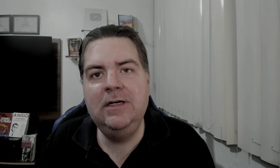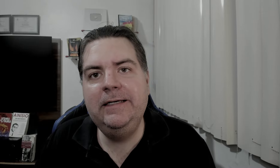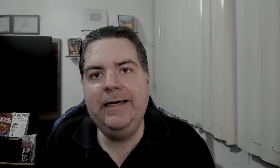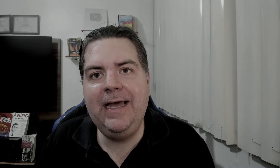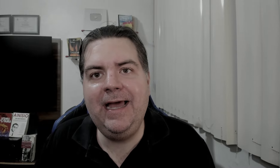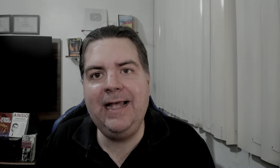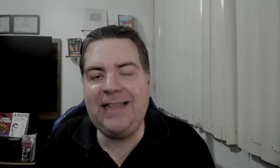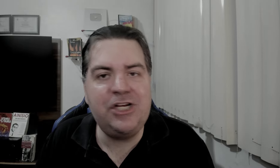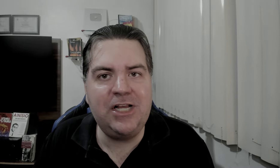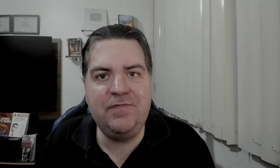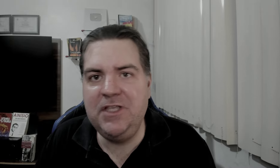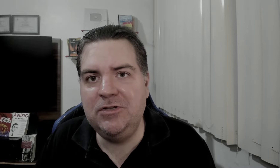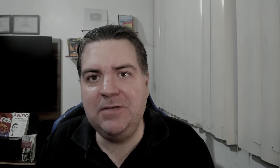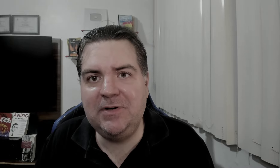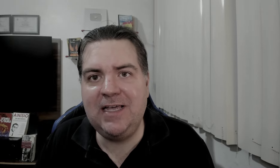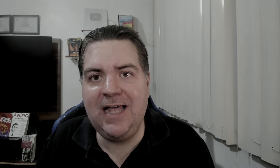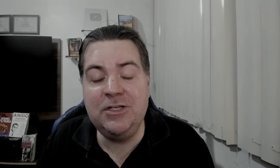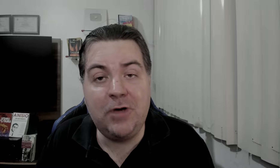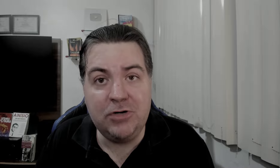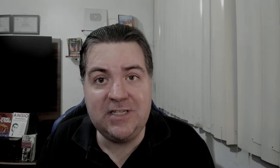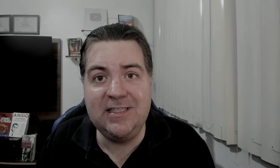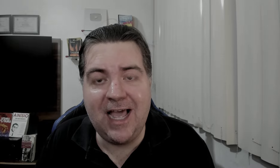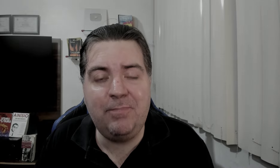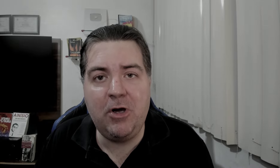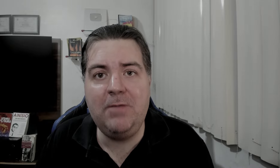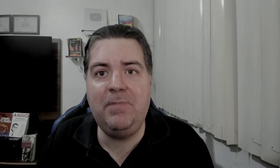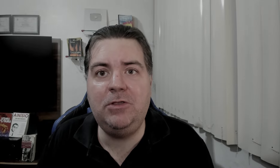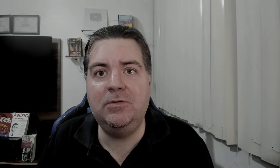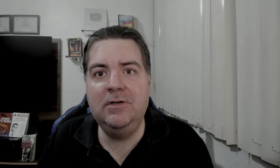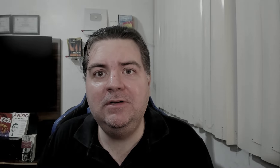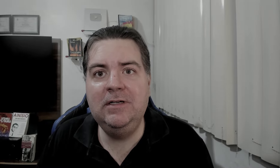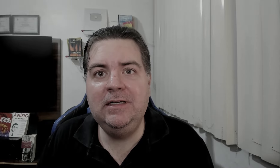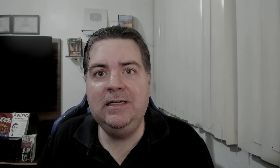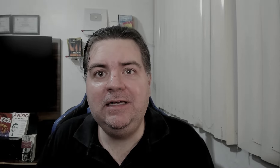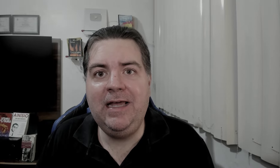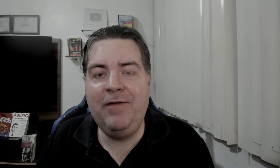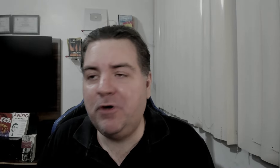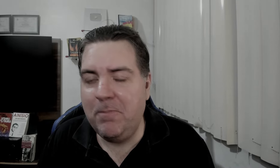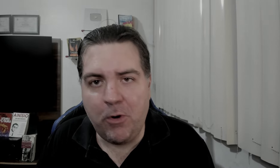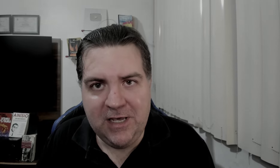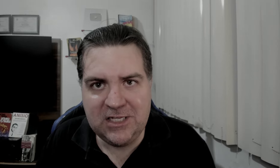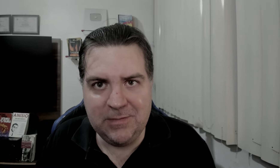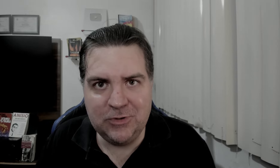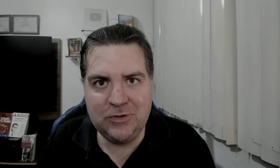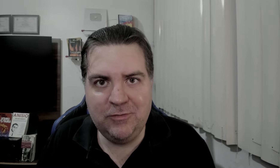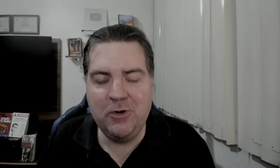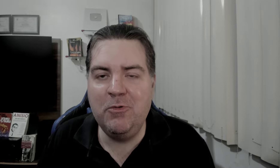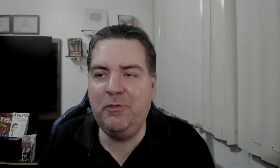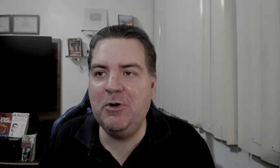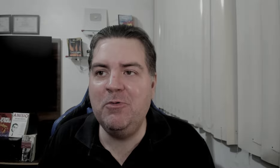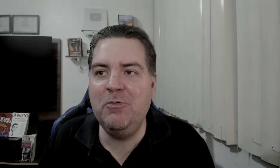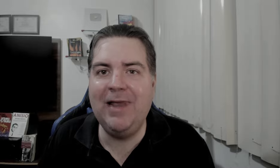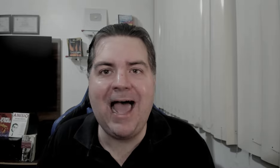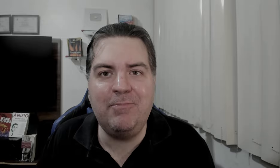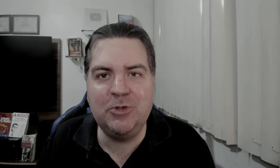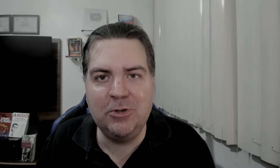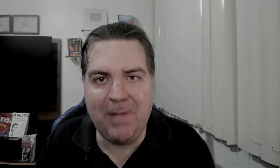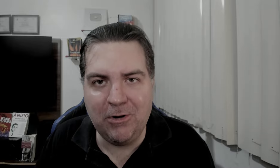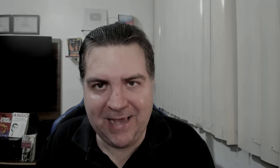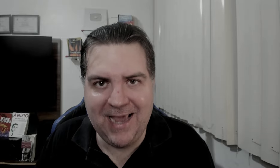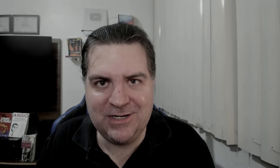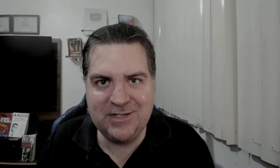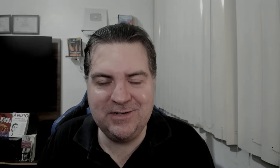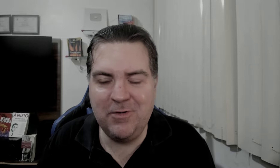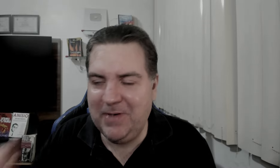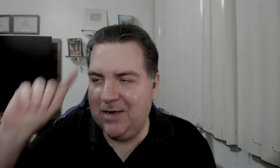sugeriu taxar dividendos empresariais. E o que eu disse na época, eu repito. Foram pouquíssimos. Foi um lapso do